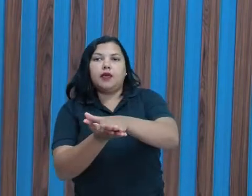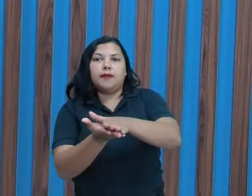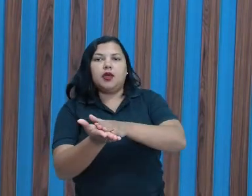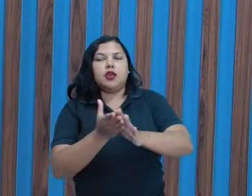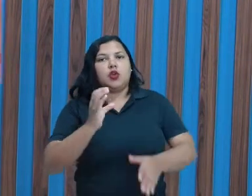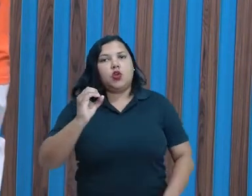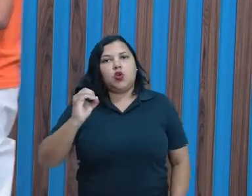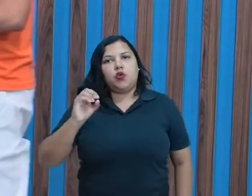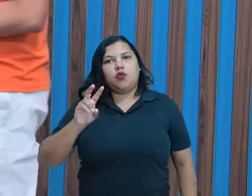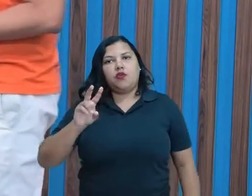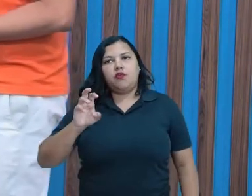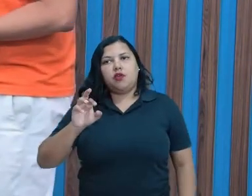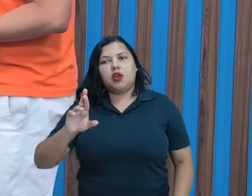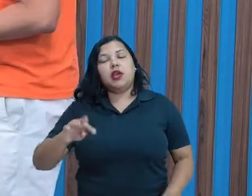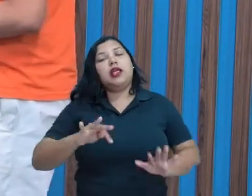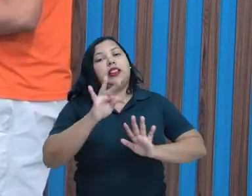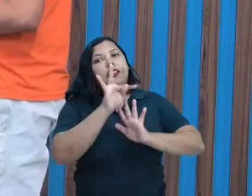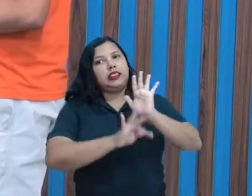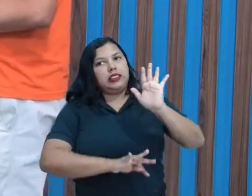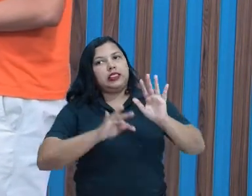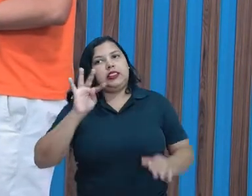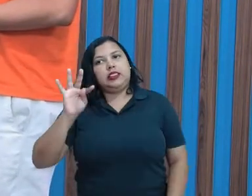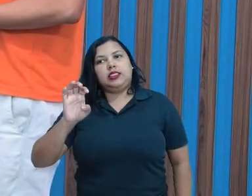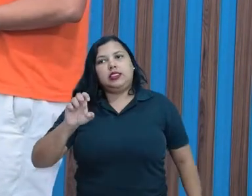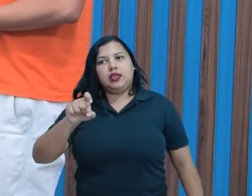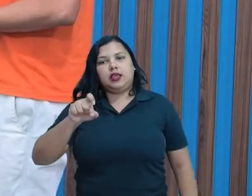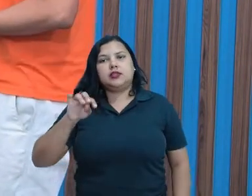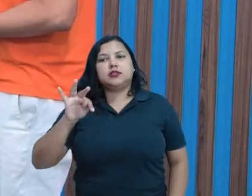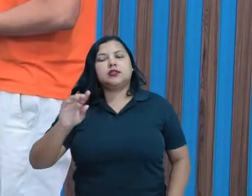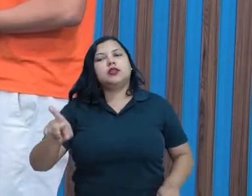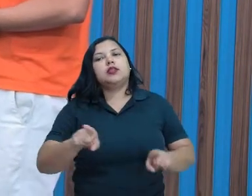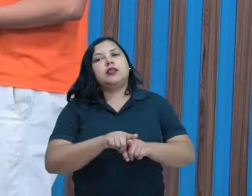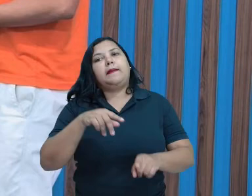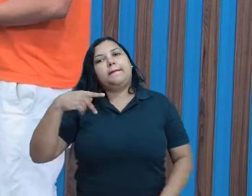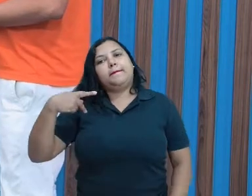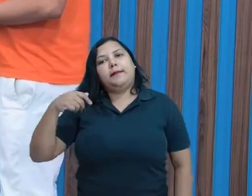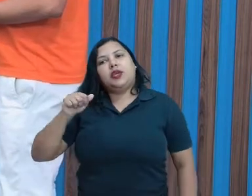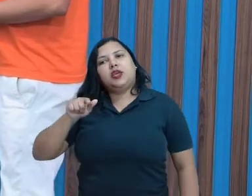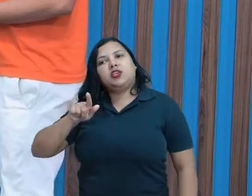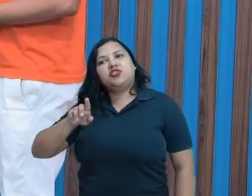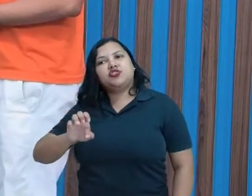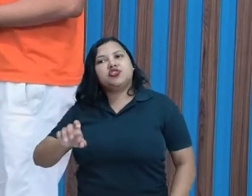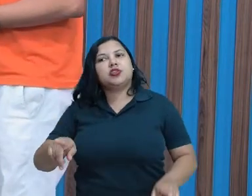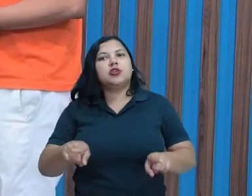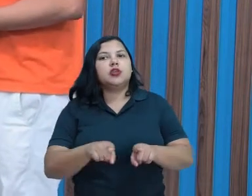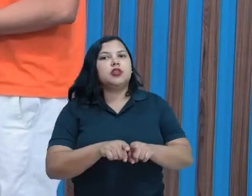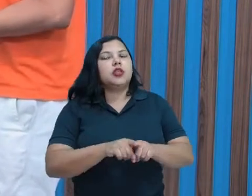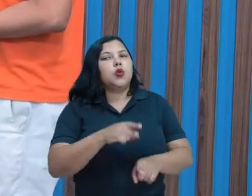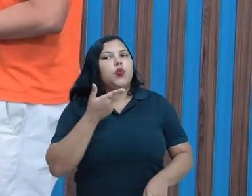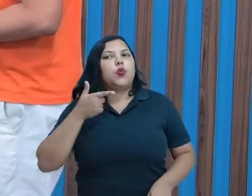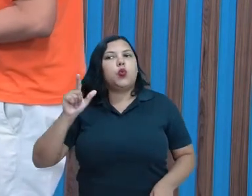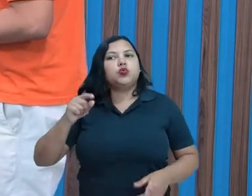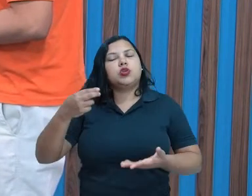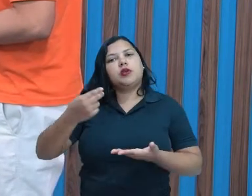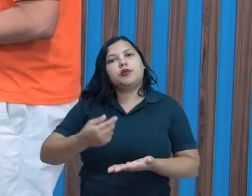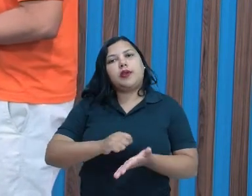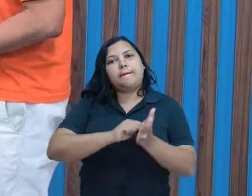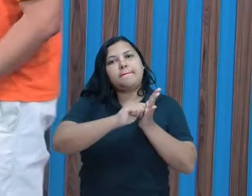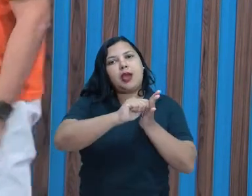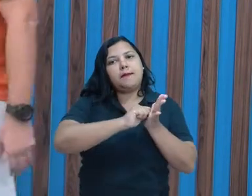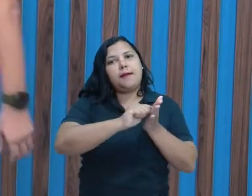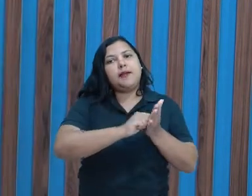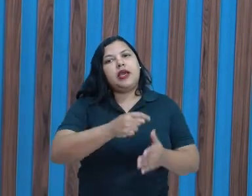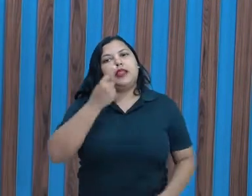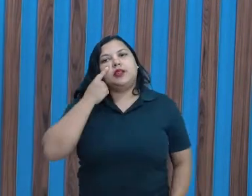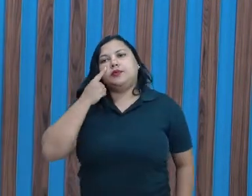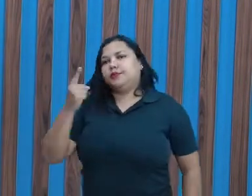texto, temos o page, que é a página, o text marker, que é o marcador de texto, temos o highlighted text, ou